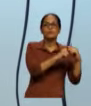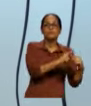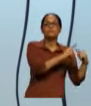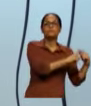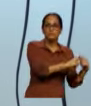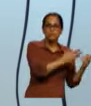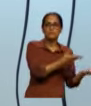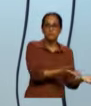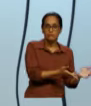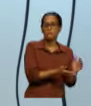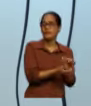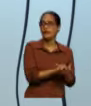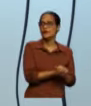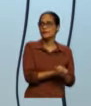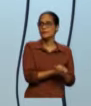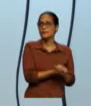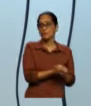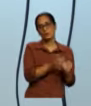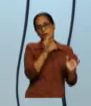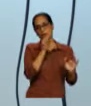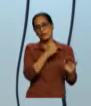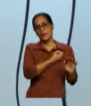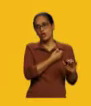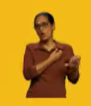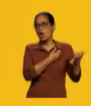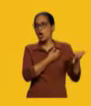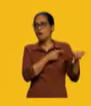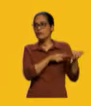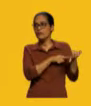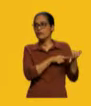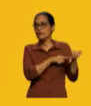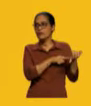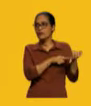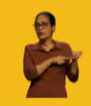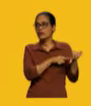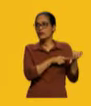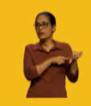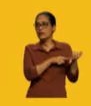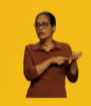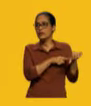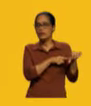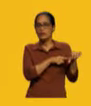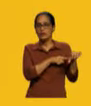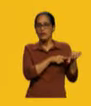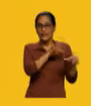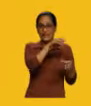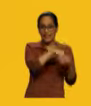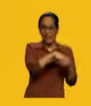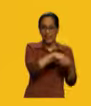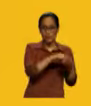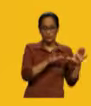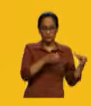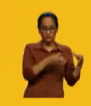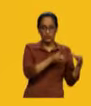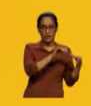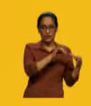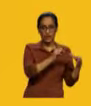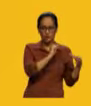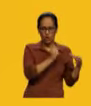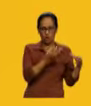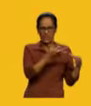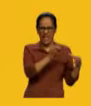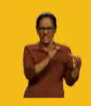Então, quando eu tenho até 9, eu não posso pôr 10 unidades na unidade, porque é agrupado de 10